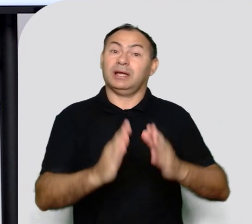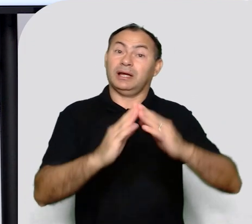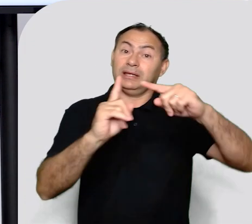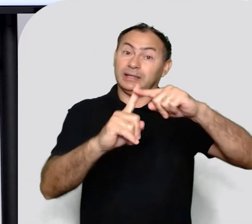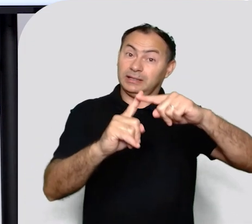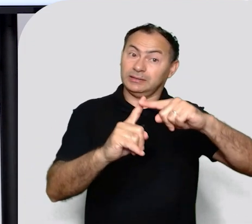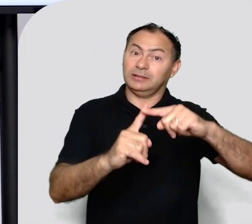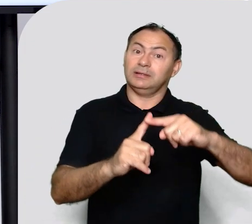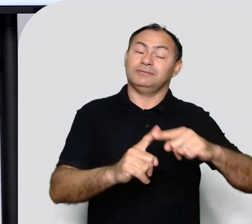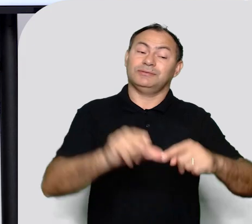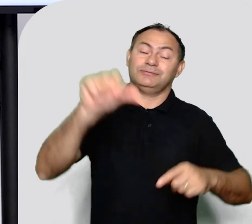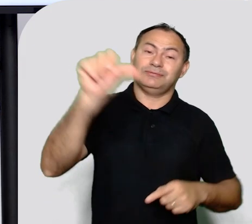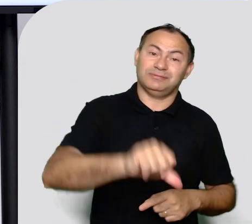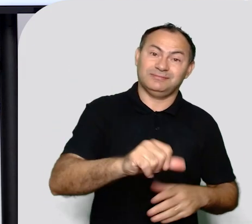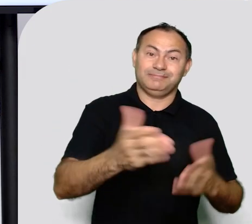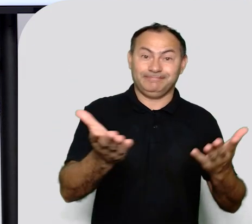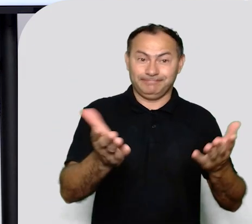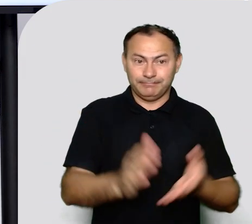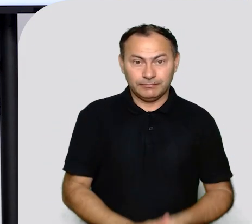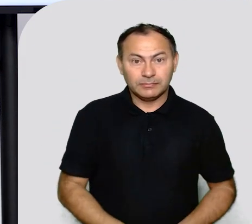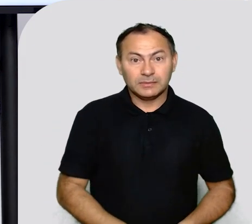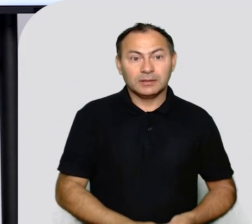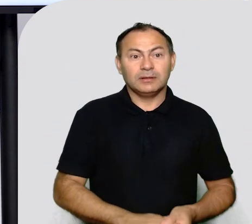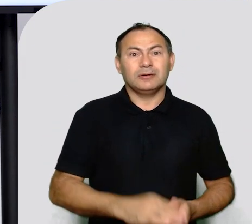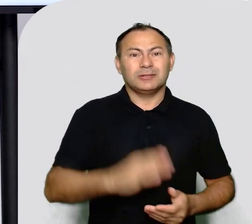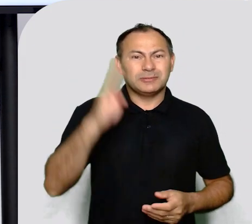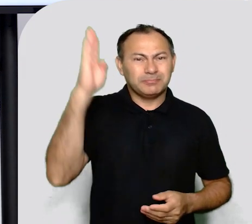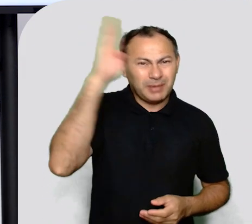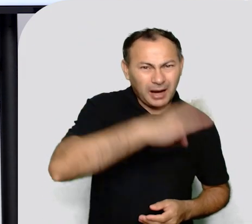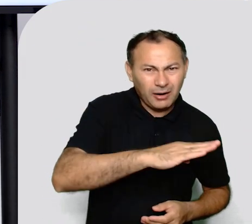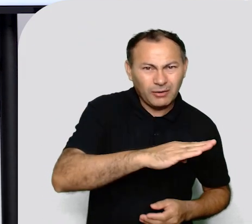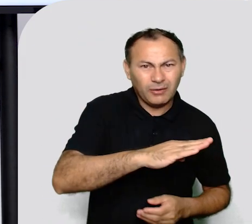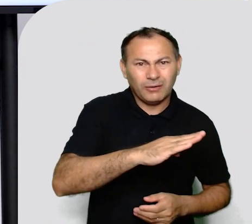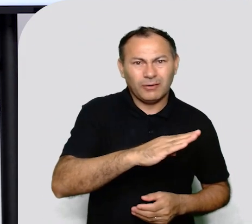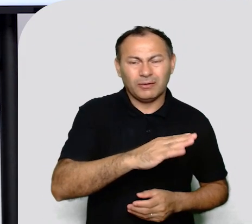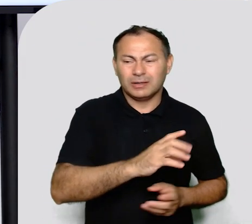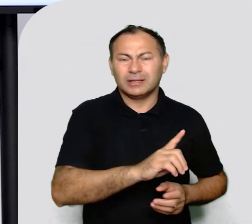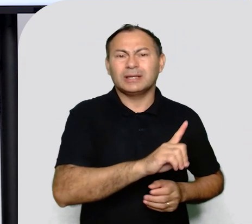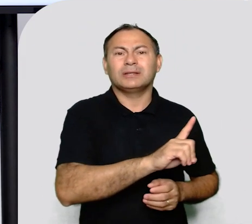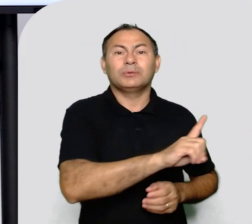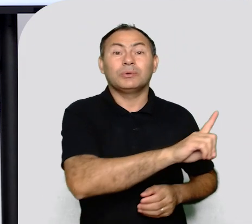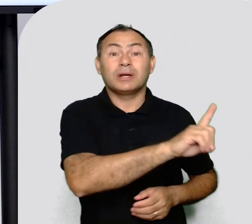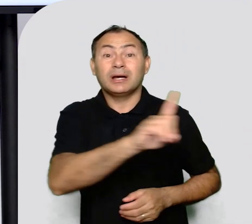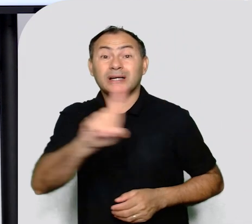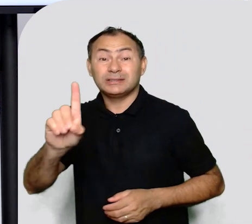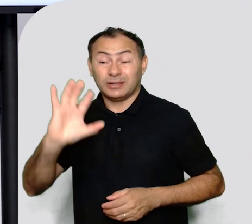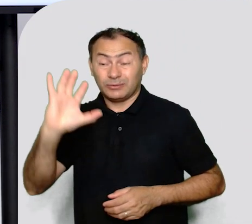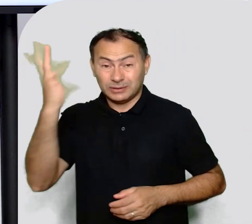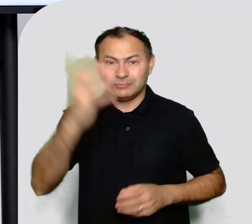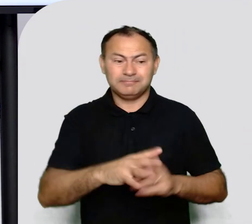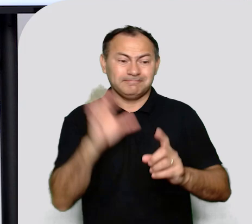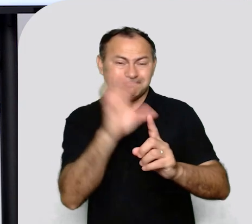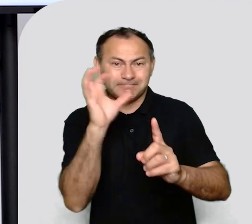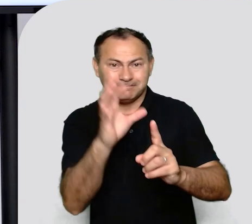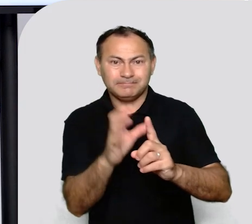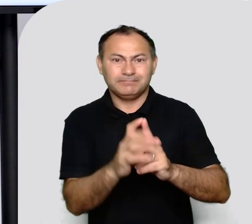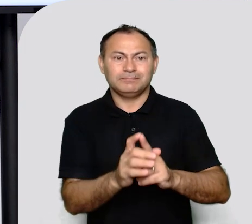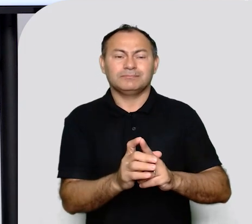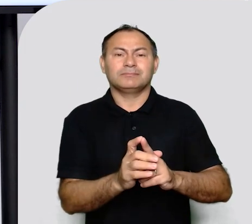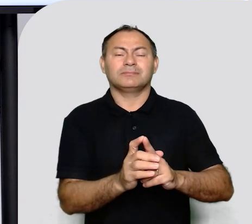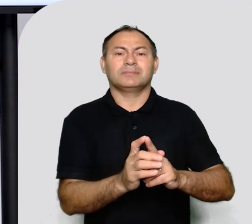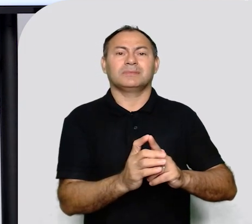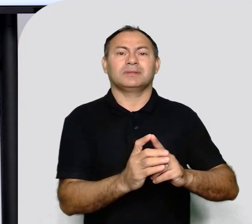a Igreja adoece. Os males que no transcurso do tempo afligem